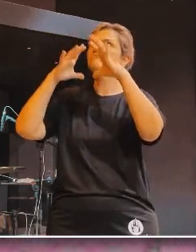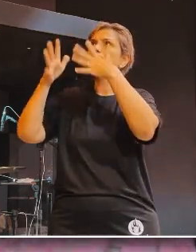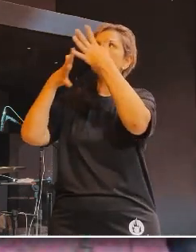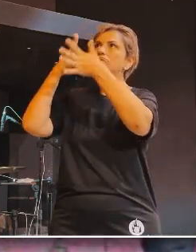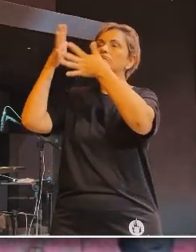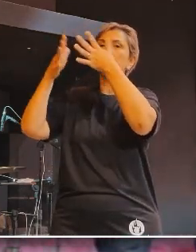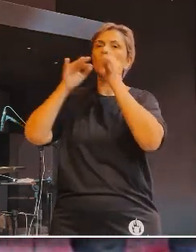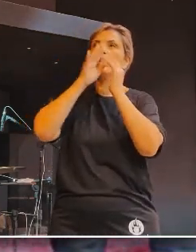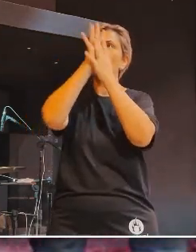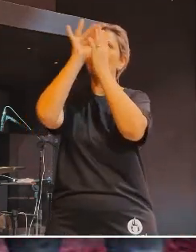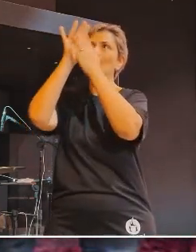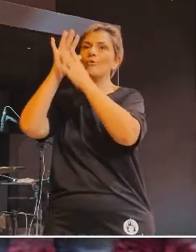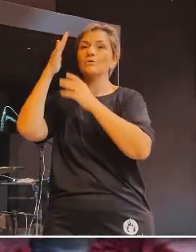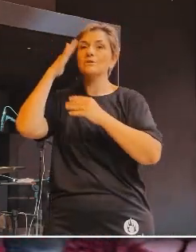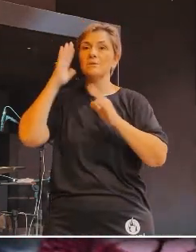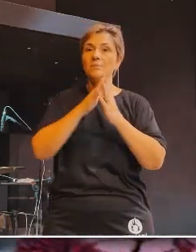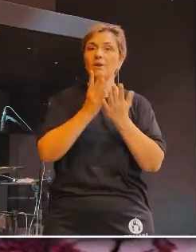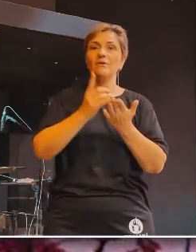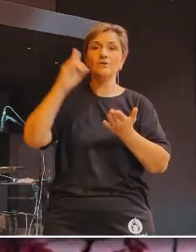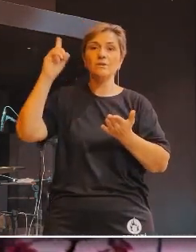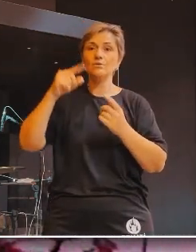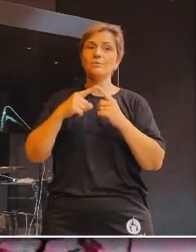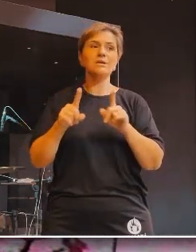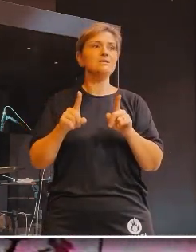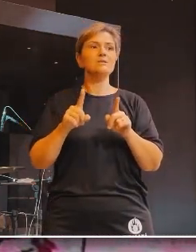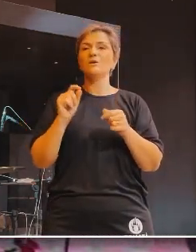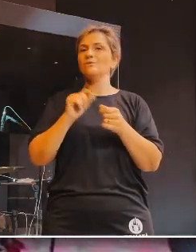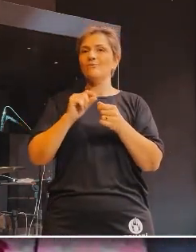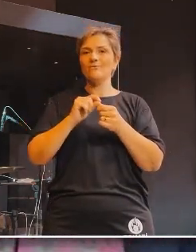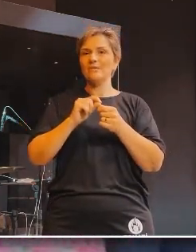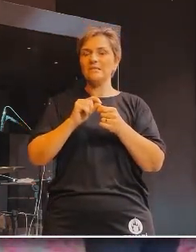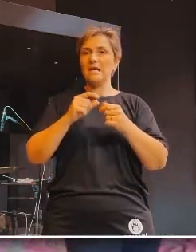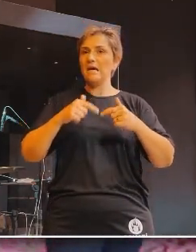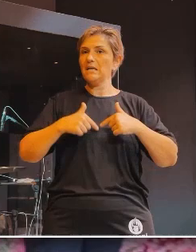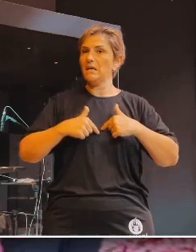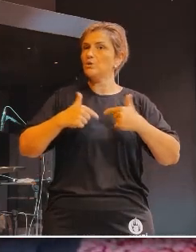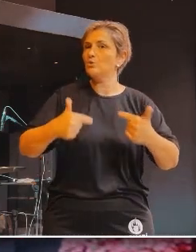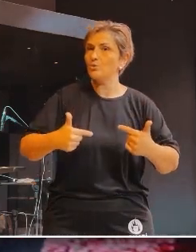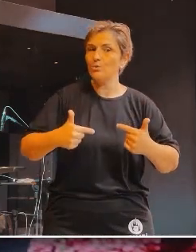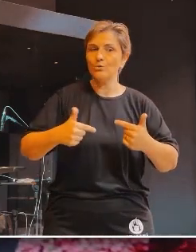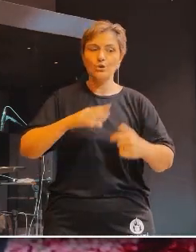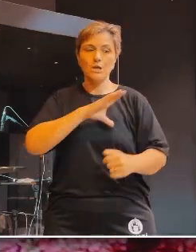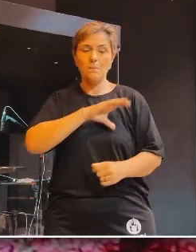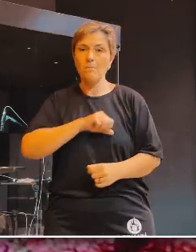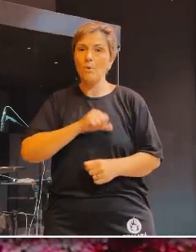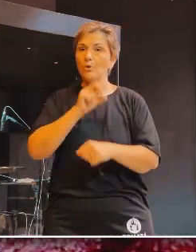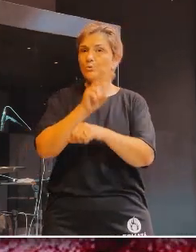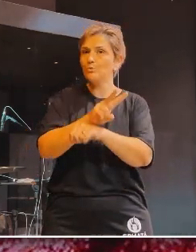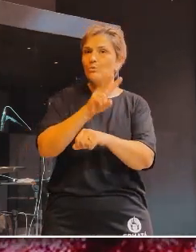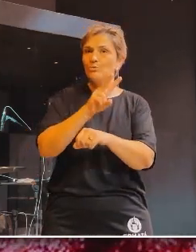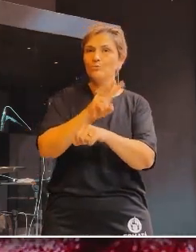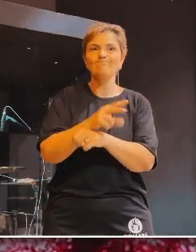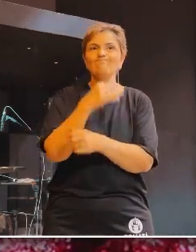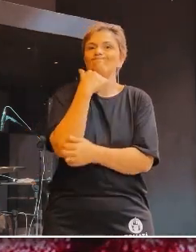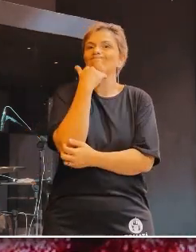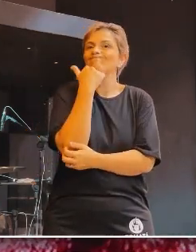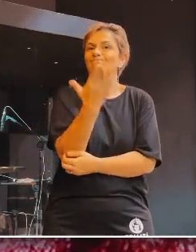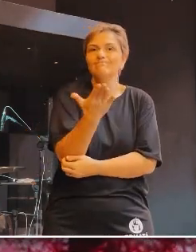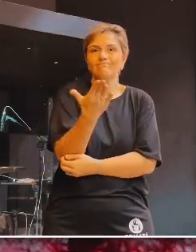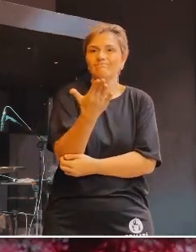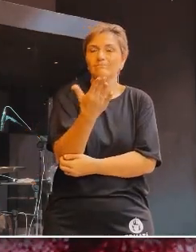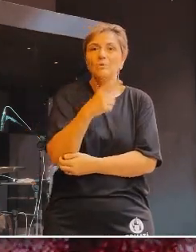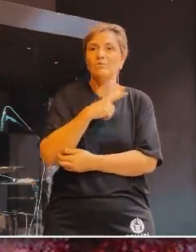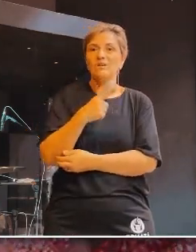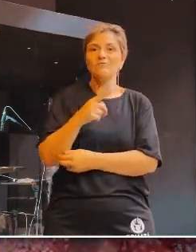de cor, mas se nós não frutificarmos em amor, em cuidado, de nada vale.